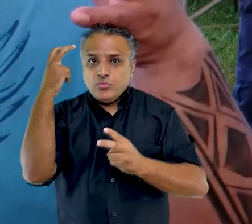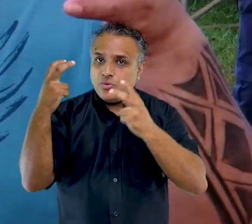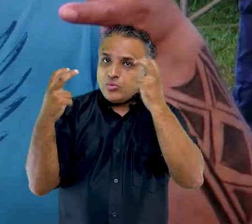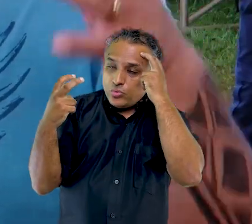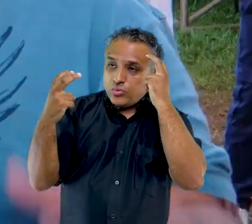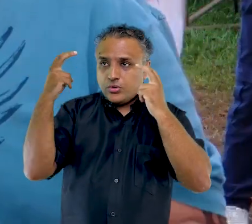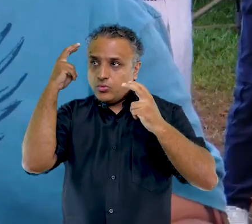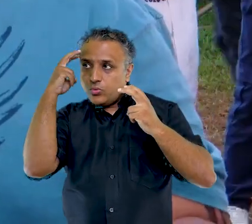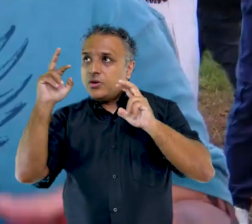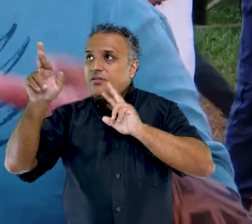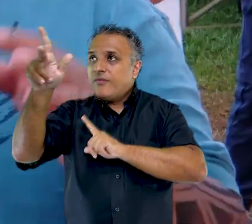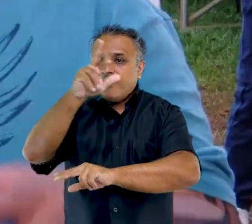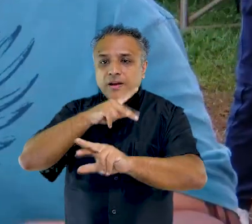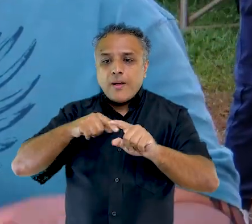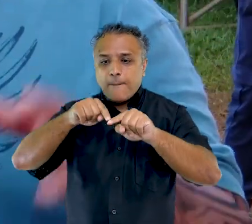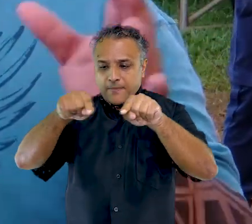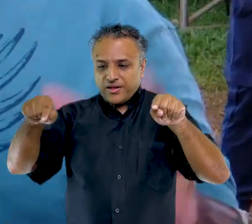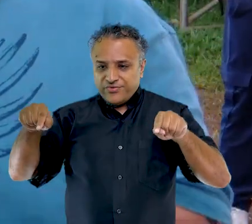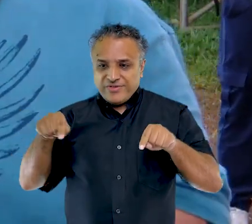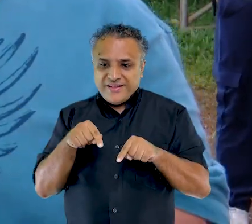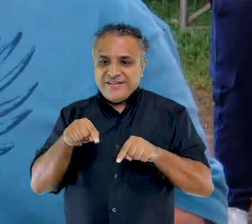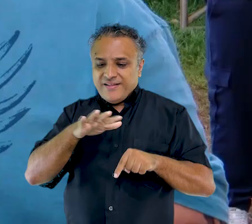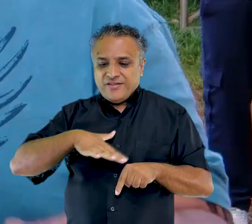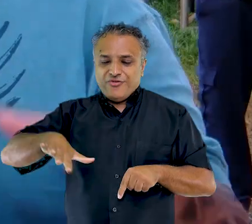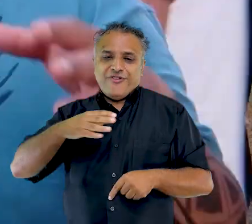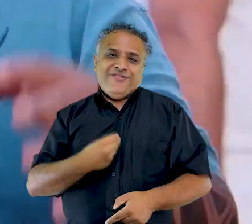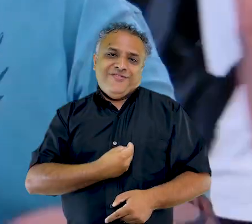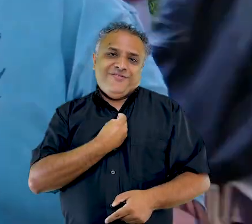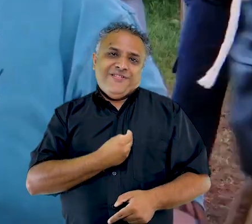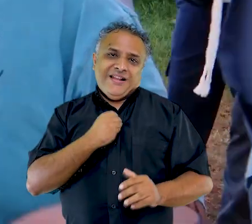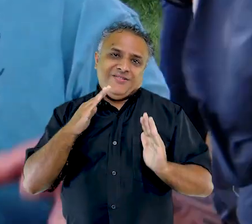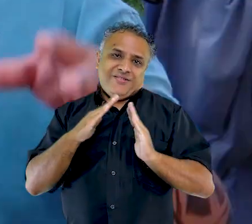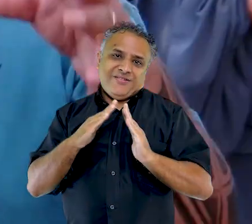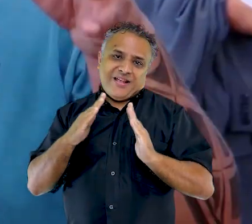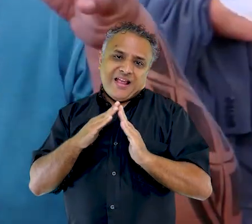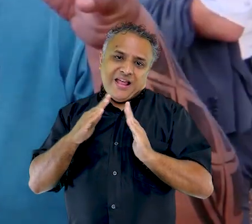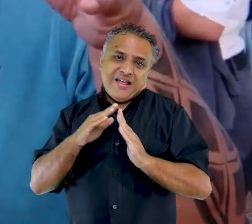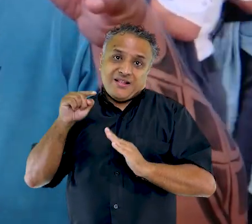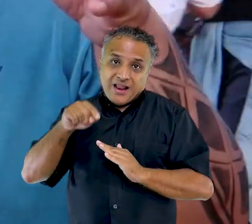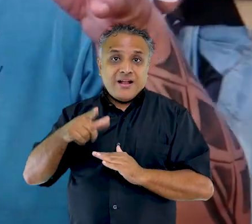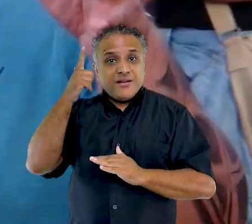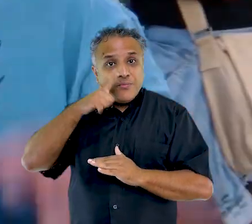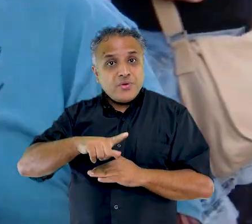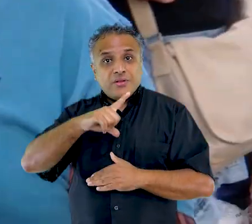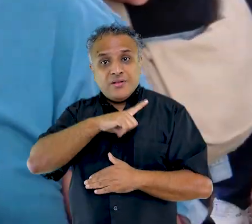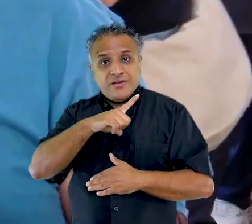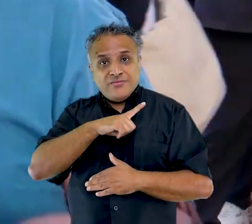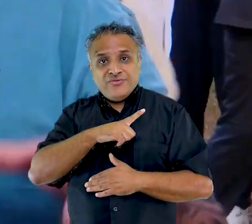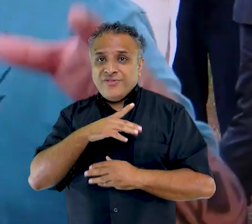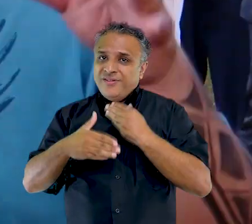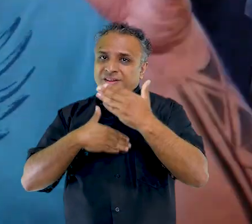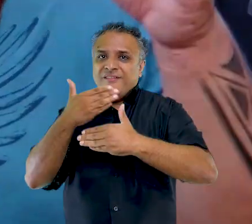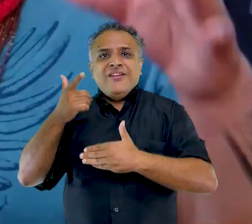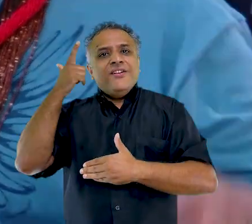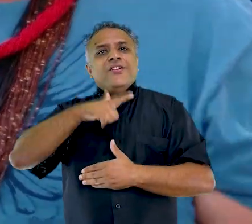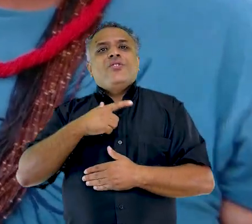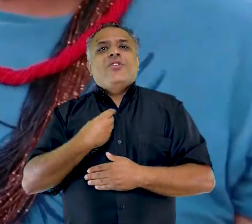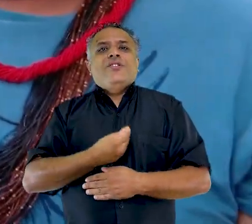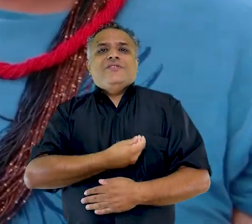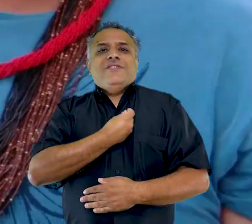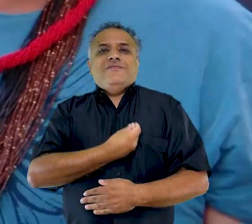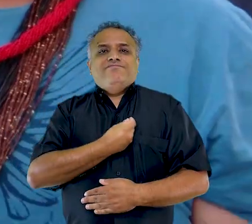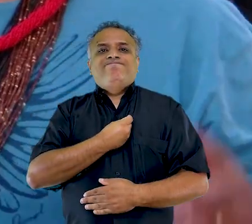Mas o território é o nosso lar, é a nossa casa, né? Então é de lá que podemos tirar, que vamos tirar nosso sustento,